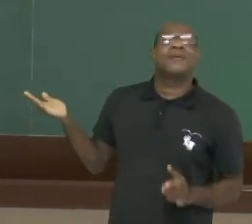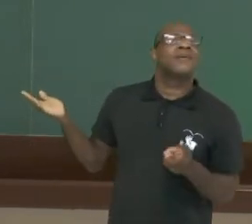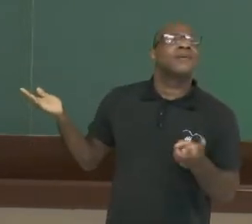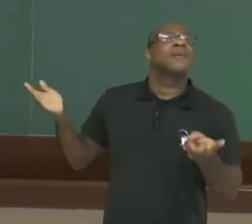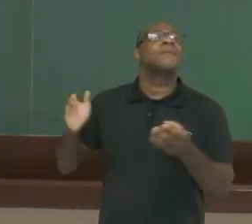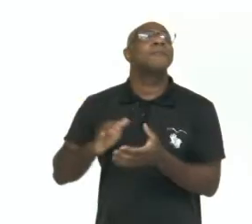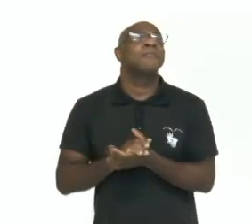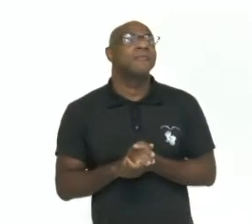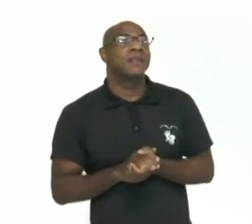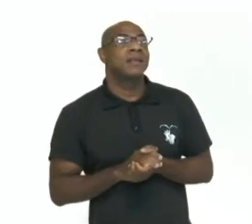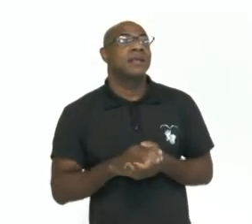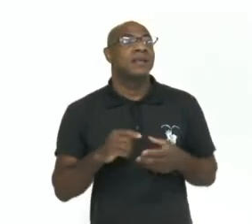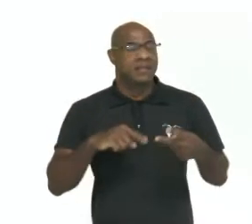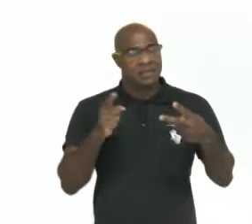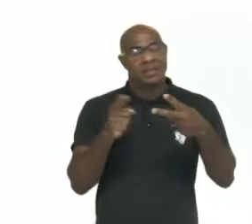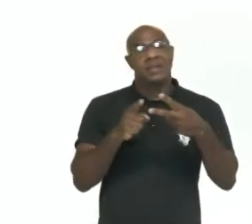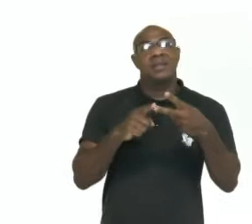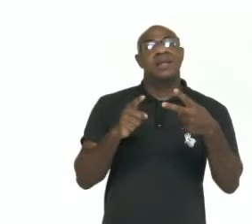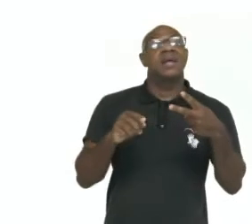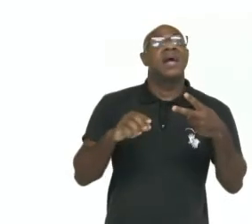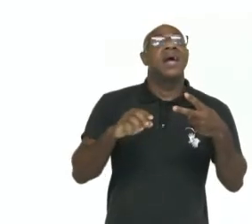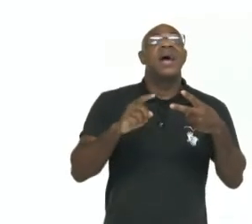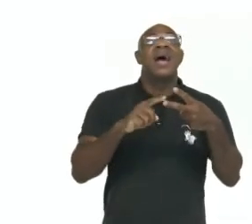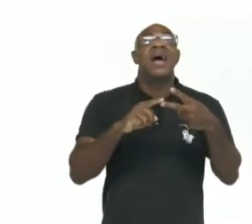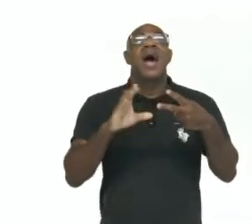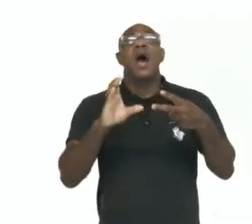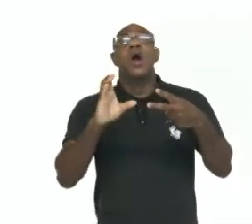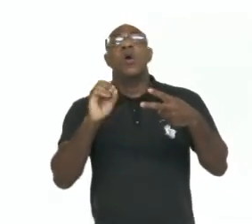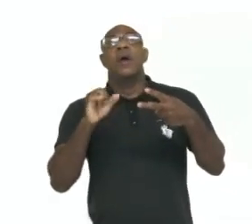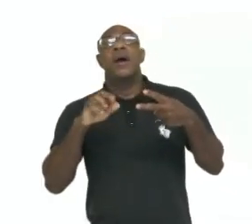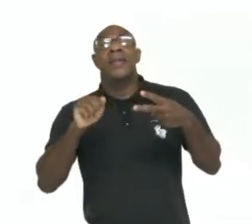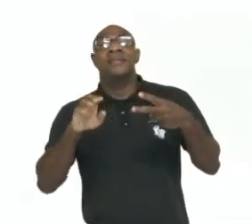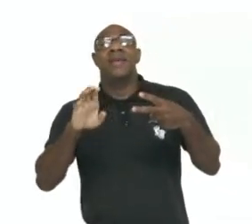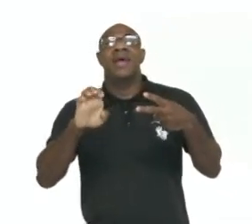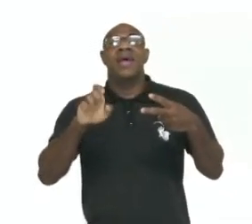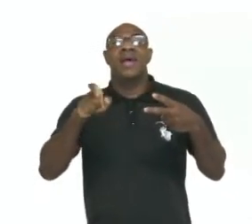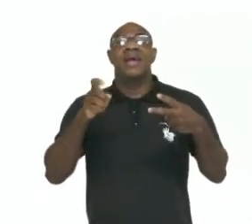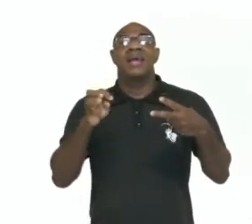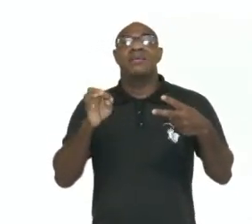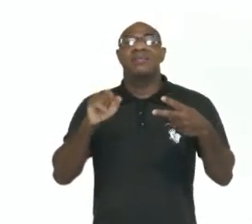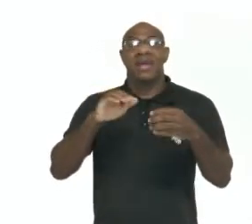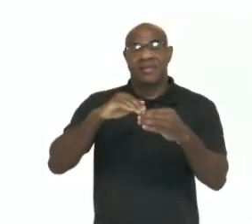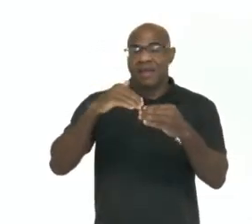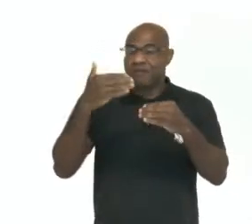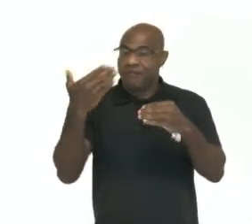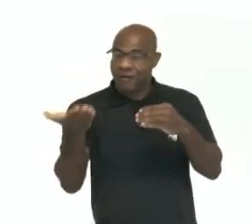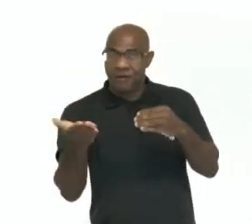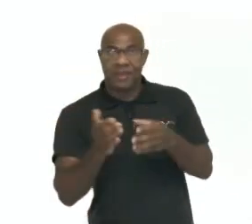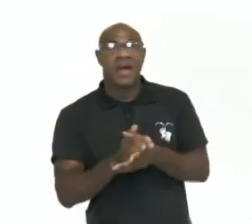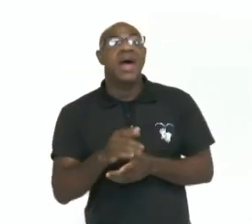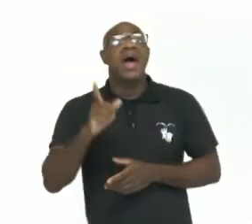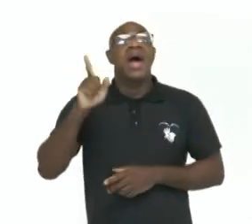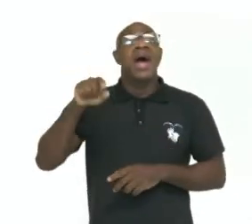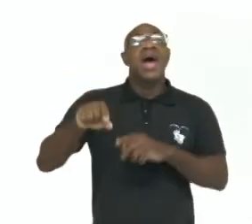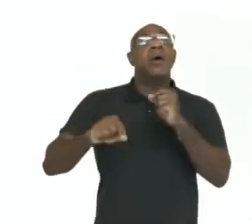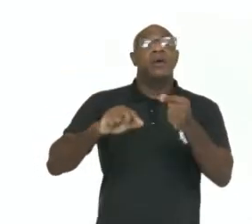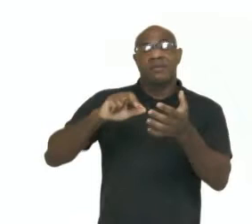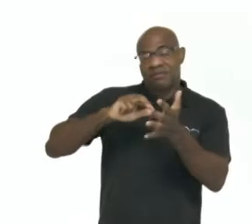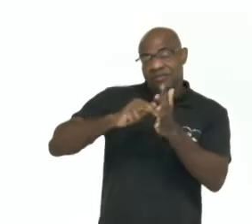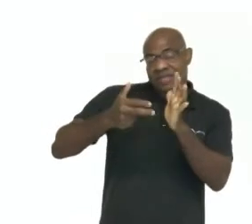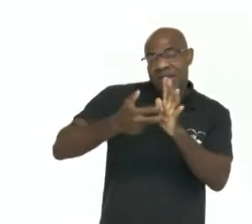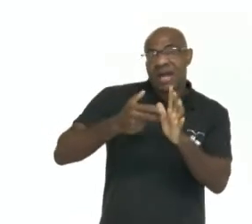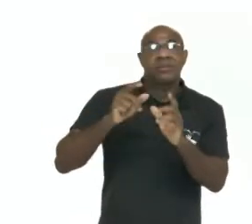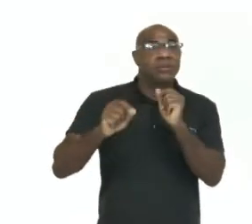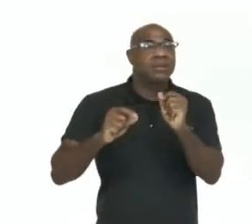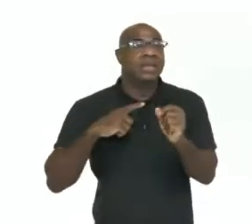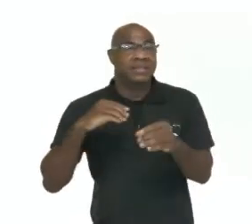próximo aqui. Nós temos agora a chamada coerência externa. Ela refere-se à compatibilidade entre os significados presentes